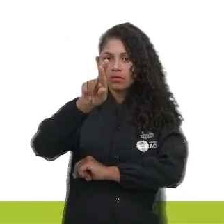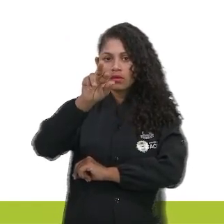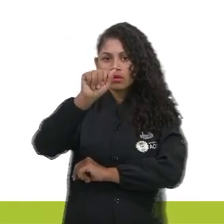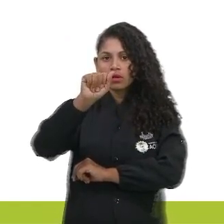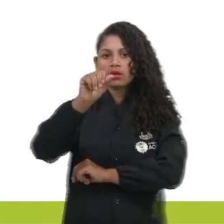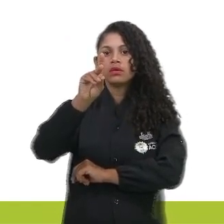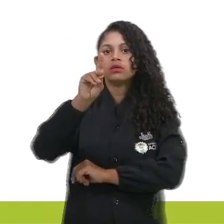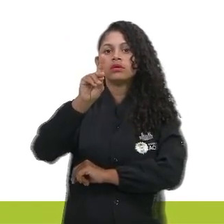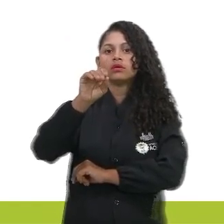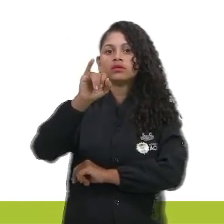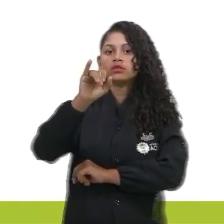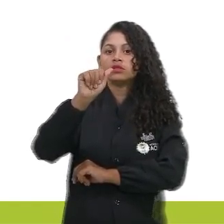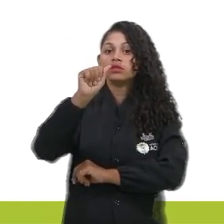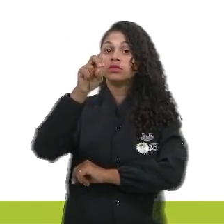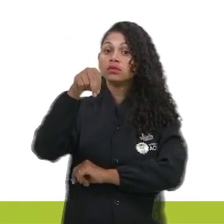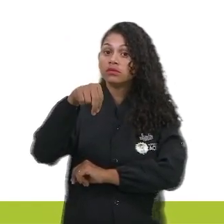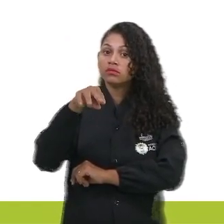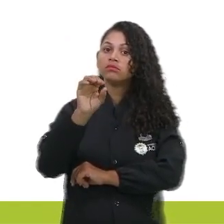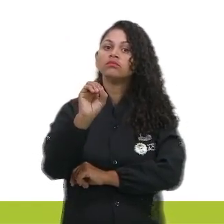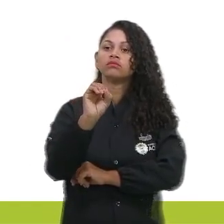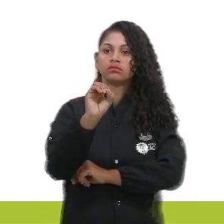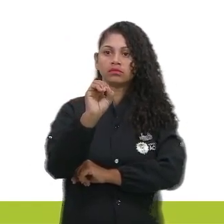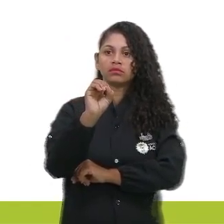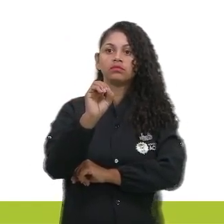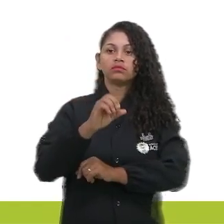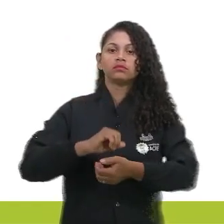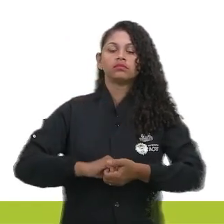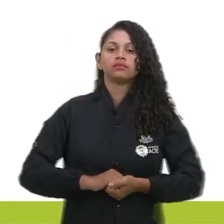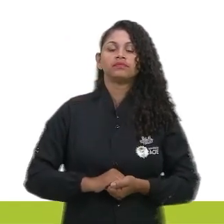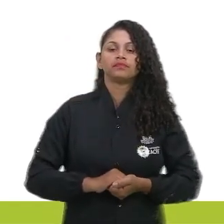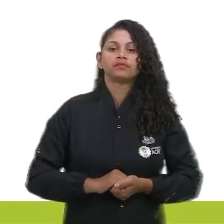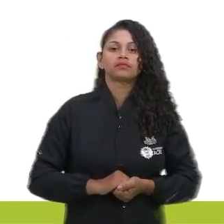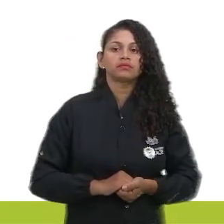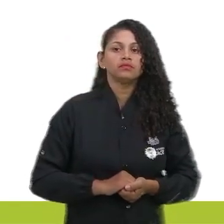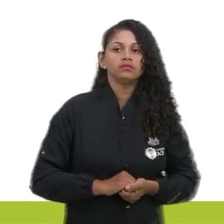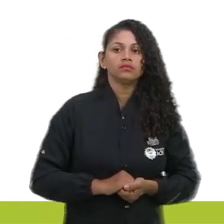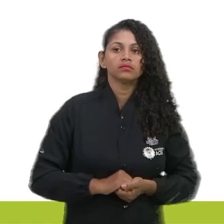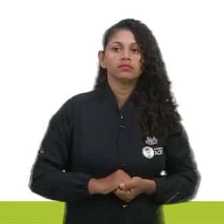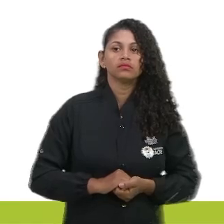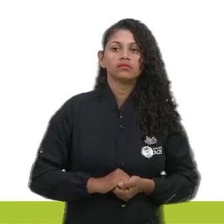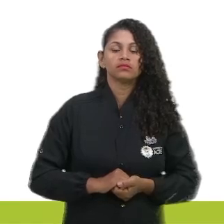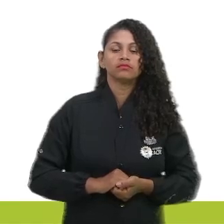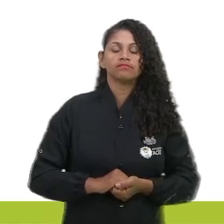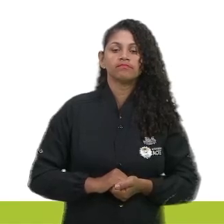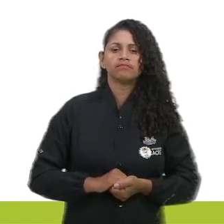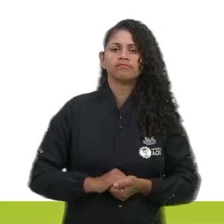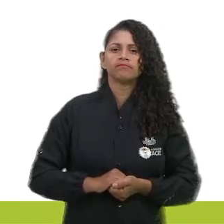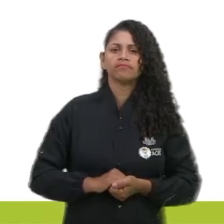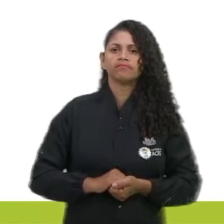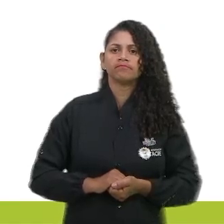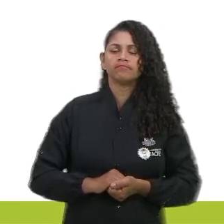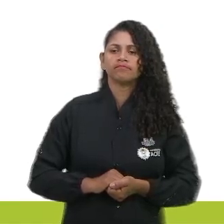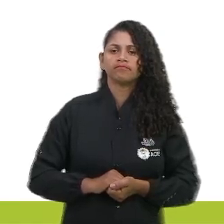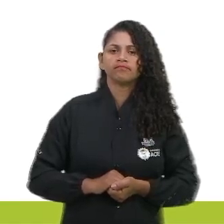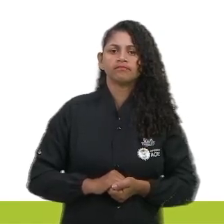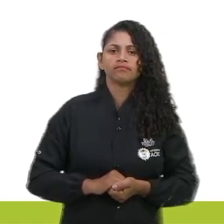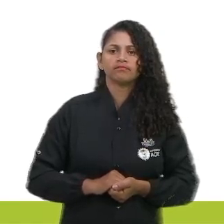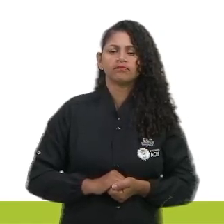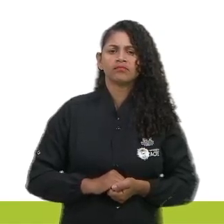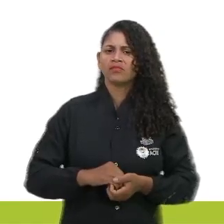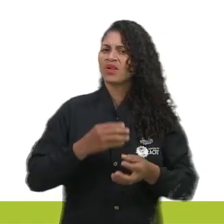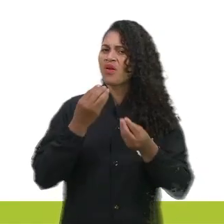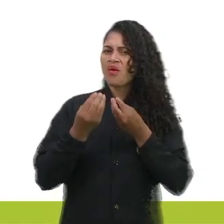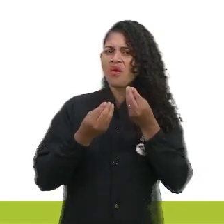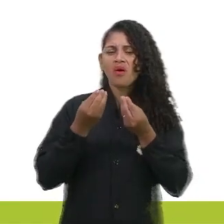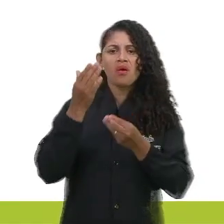raio, que mede igual ao raio, é um rádio. Ok. A questão é, e como é que nós